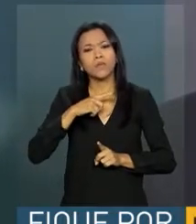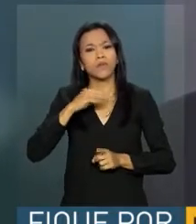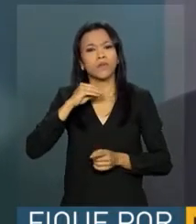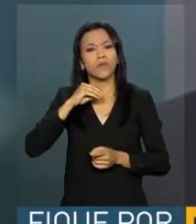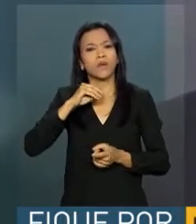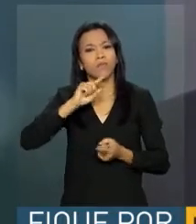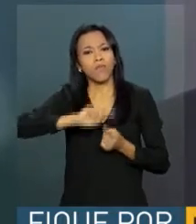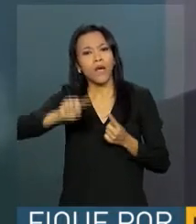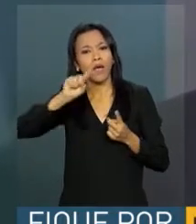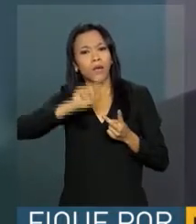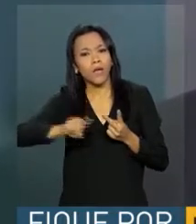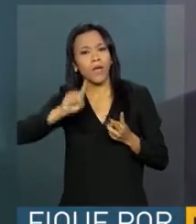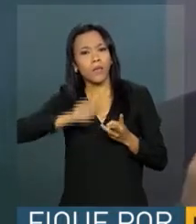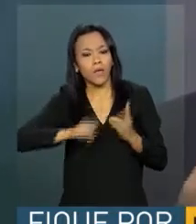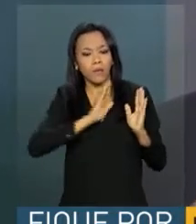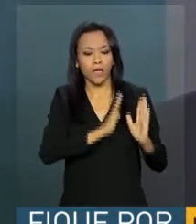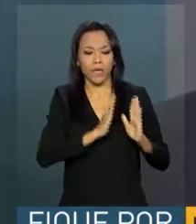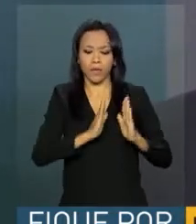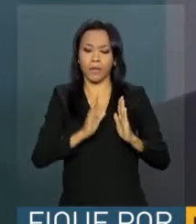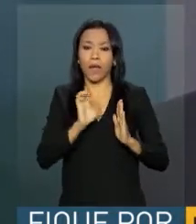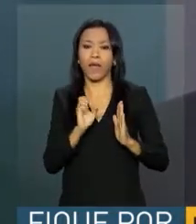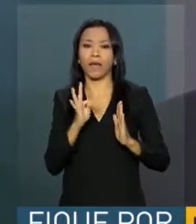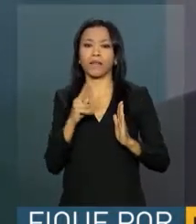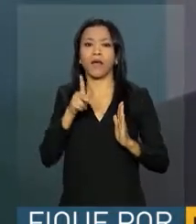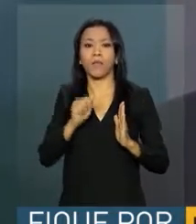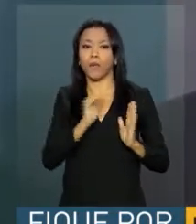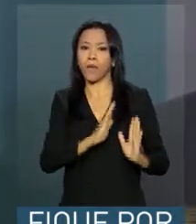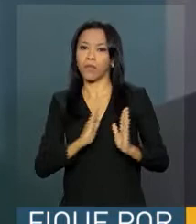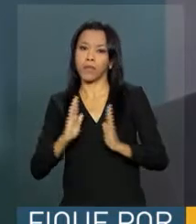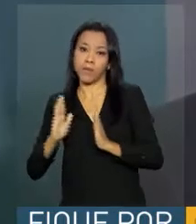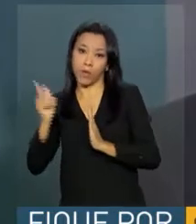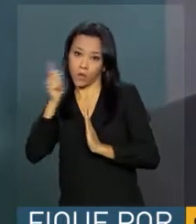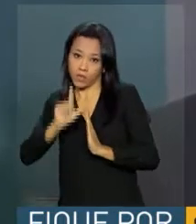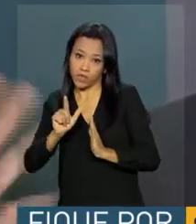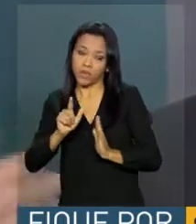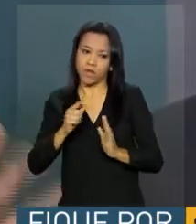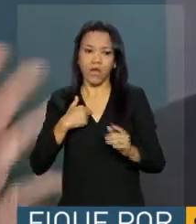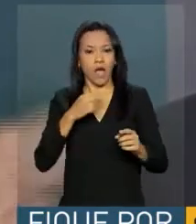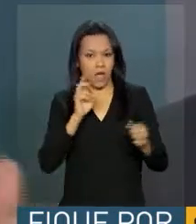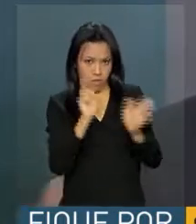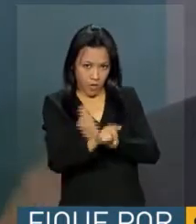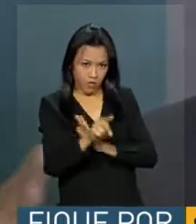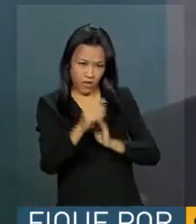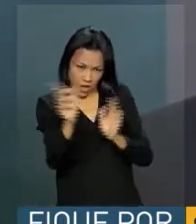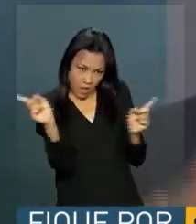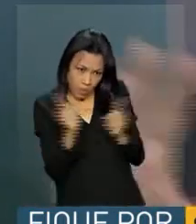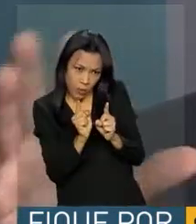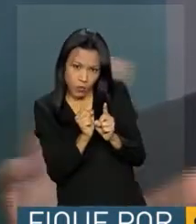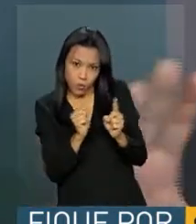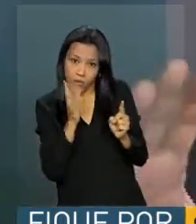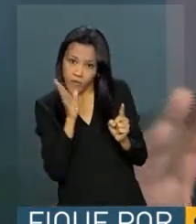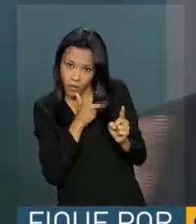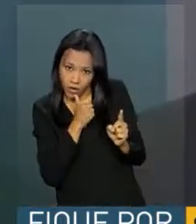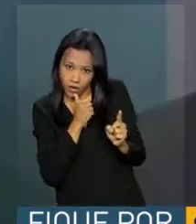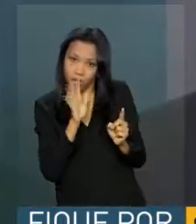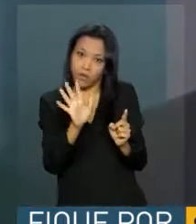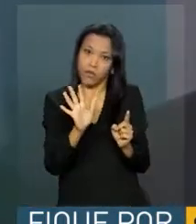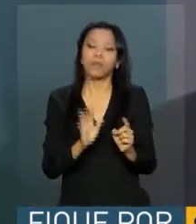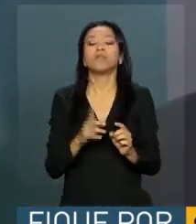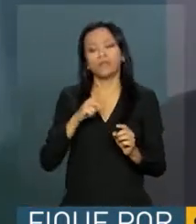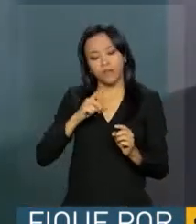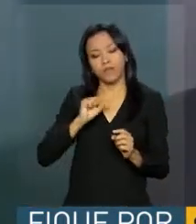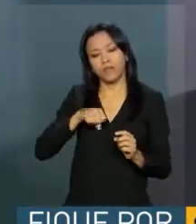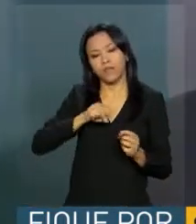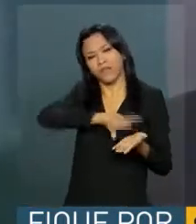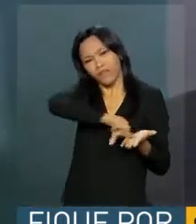de etapas a serem cumpridas. Mas é um prazo curto para isso ser discutido? Sim, mas os estudos já têm um certo tempo em diversas áreas do